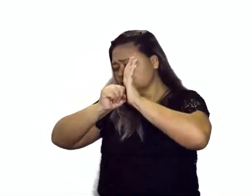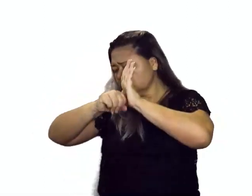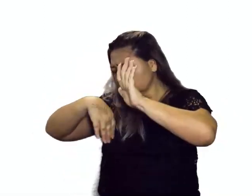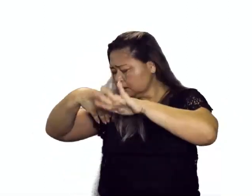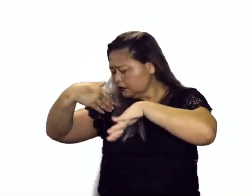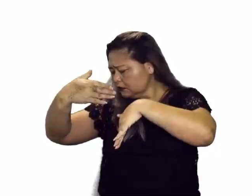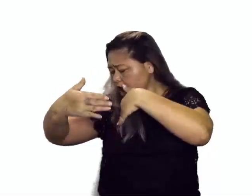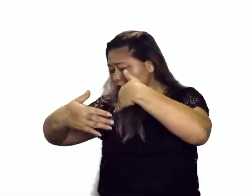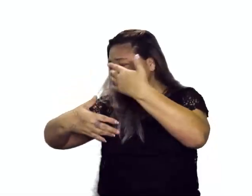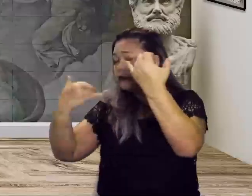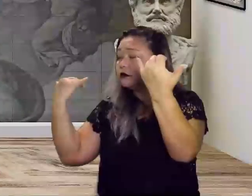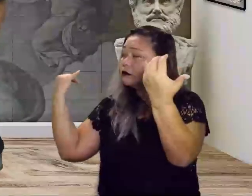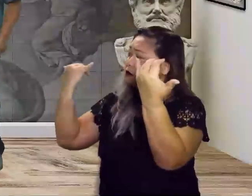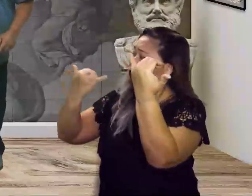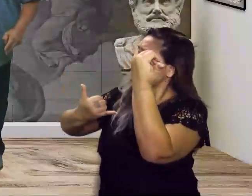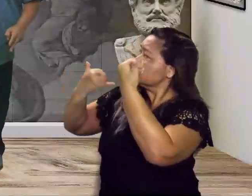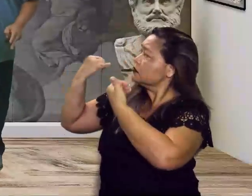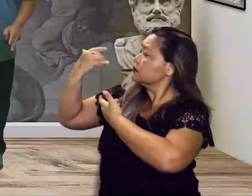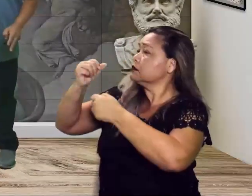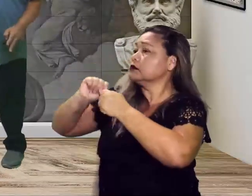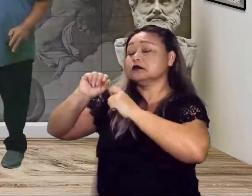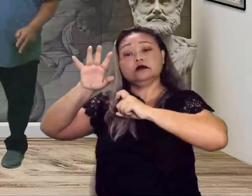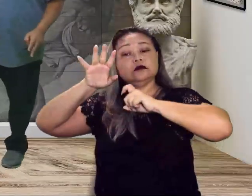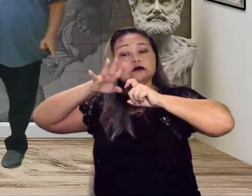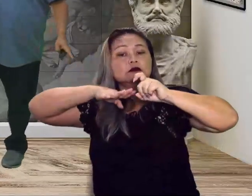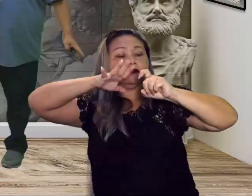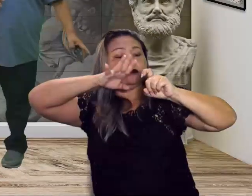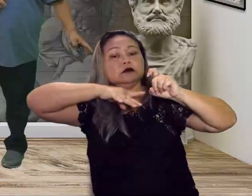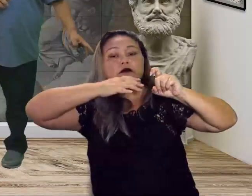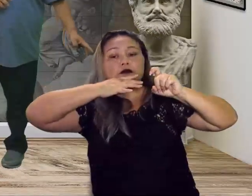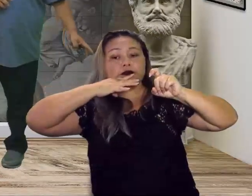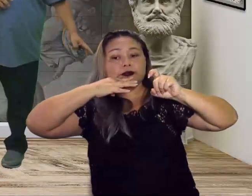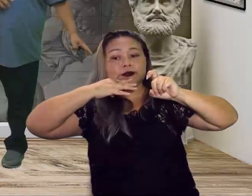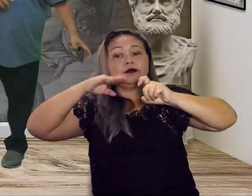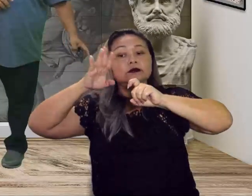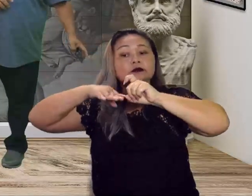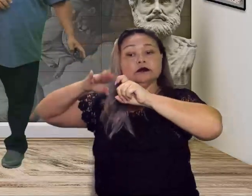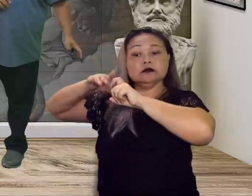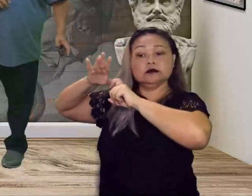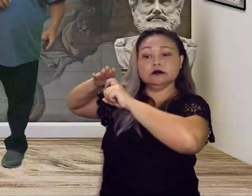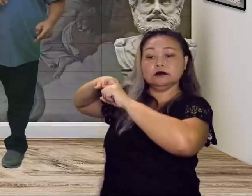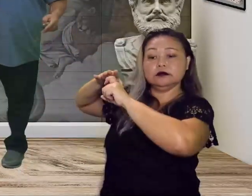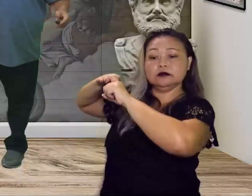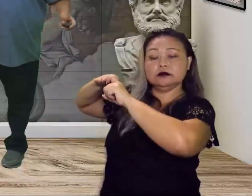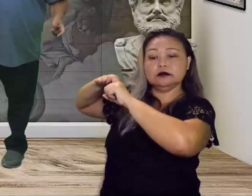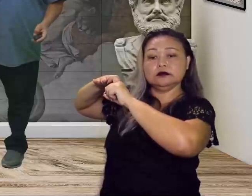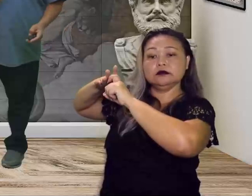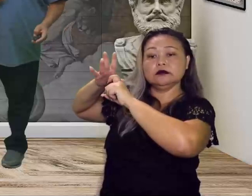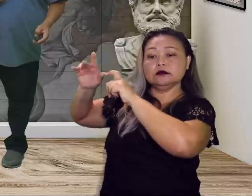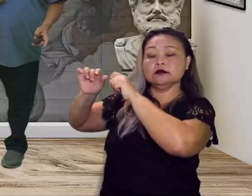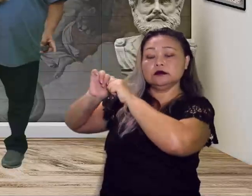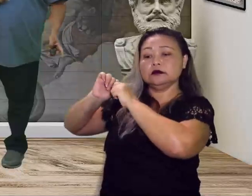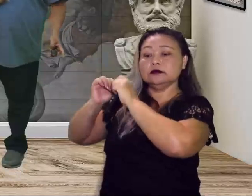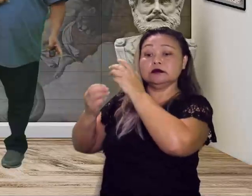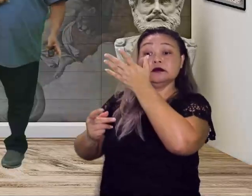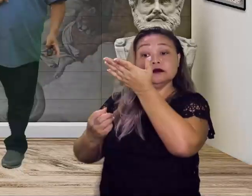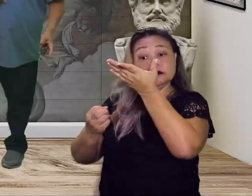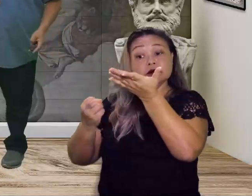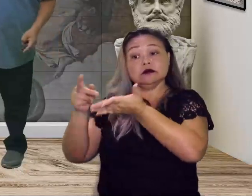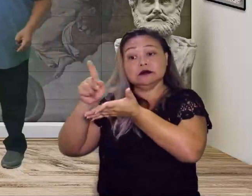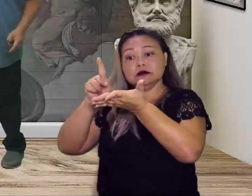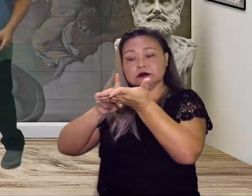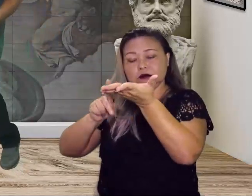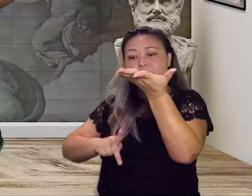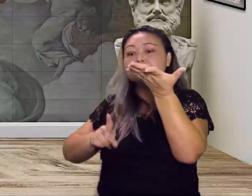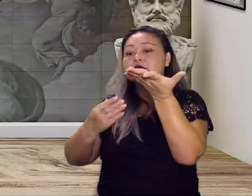bem, a mitologia está aqui, né? Nasceu do pensamento, principalmente dos poetas.